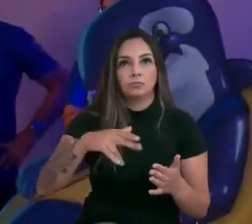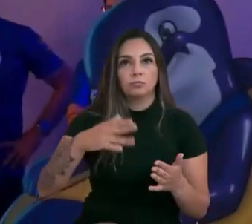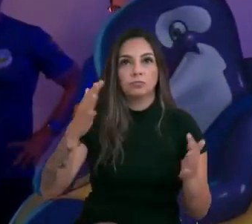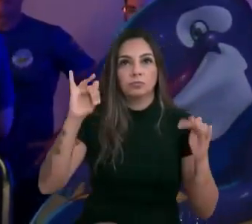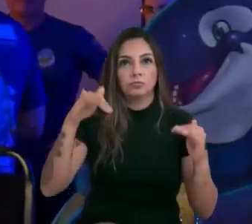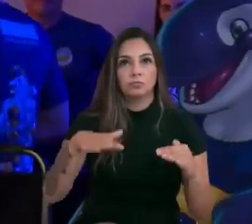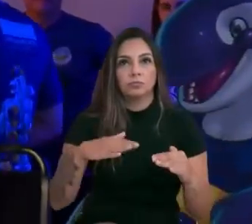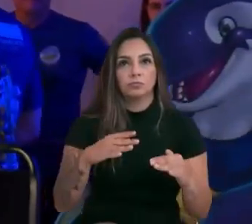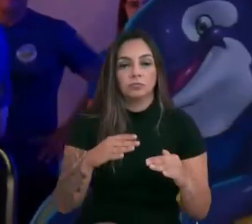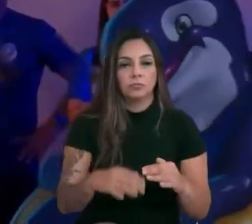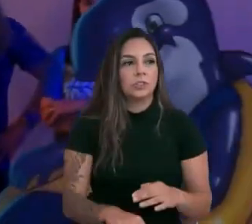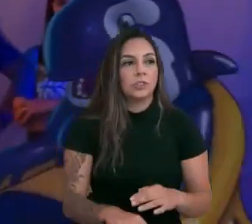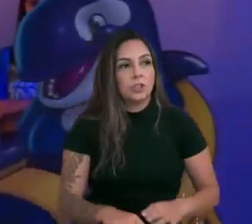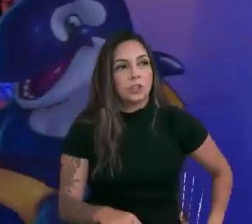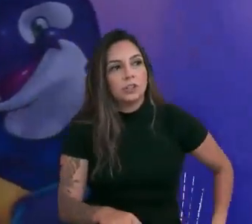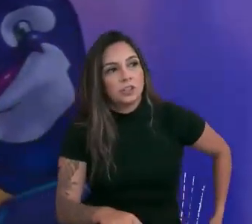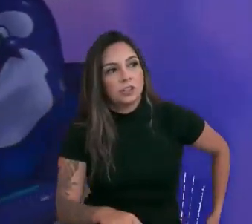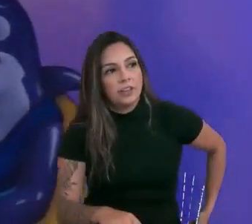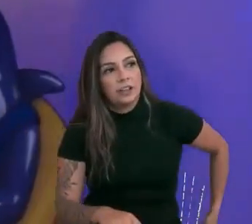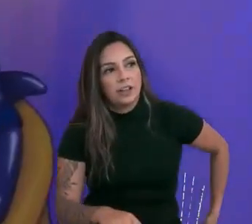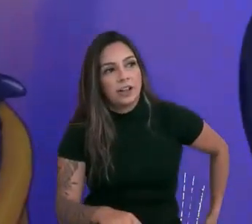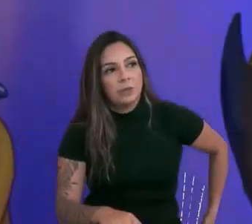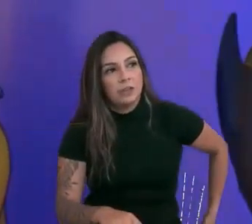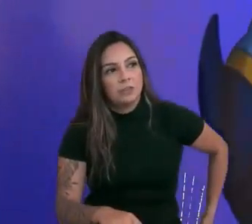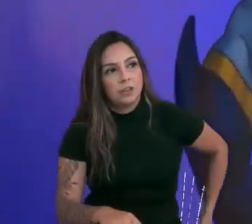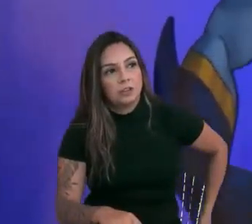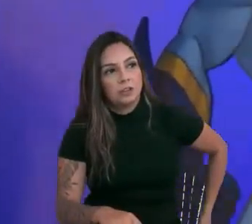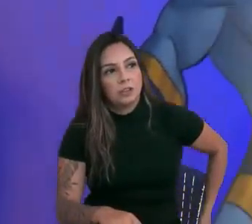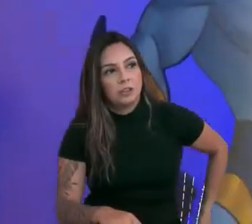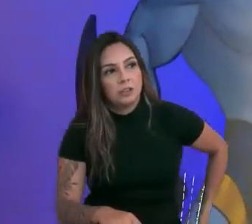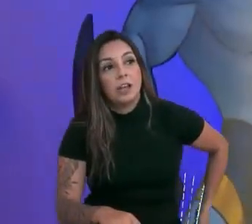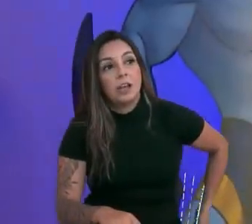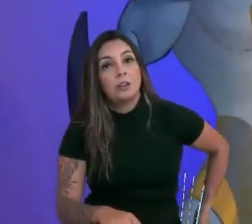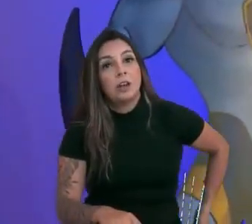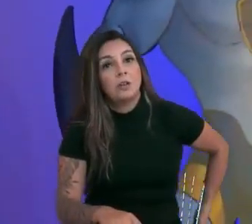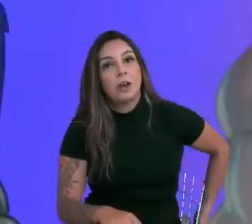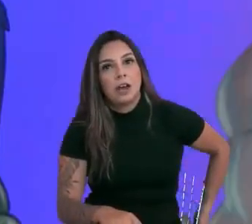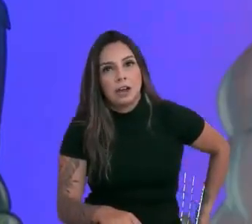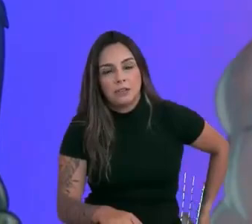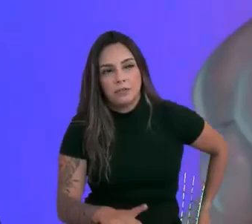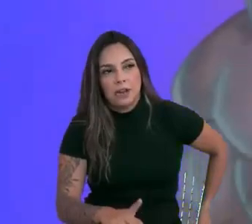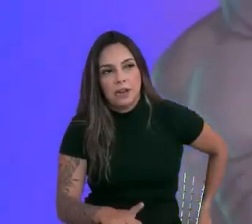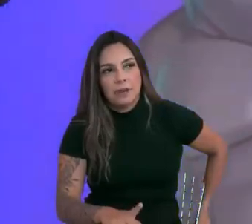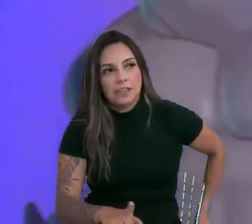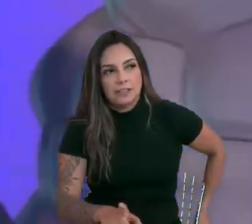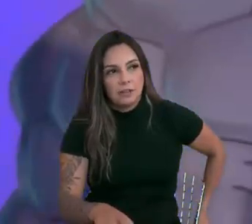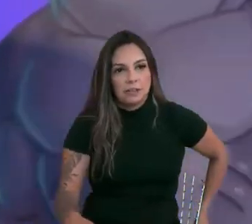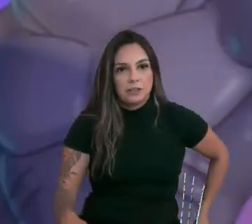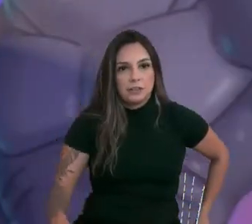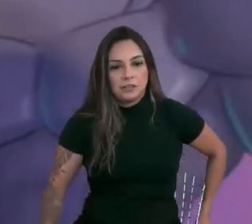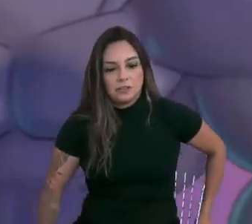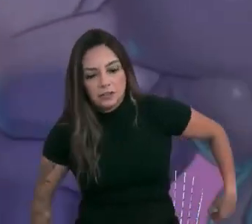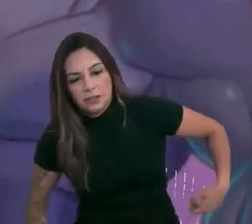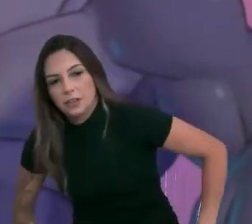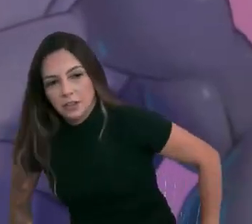parte final, uma parte muito interessante, que é que nós vamos chamar uma personagem muito legal. Ela